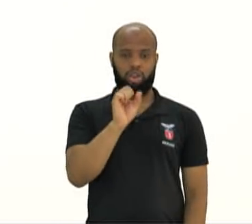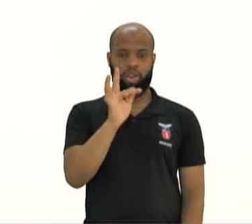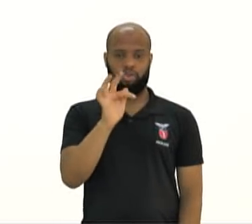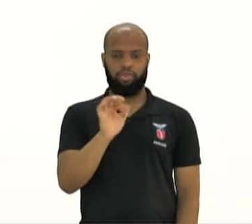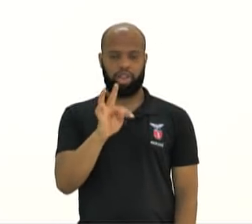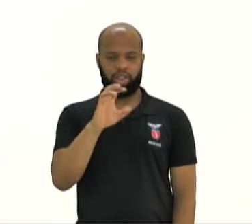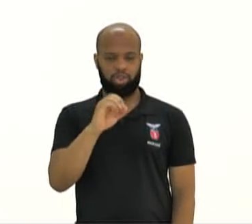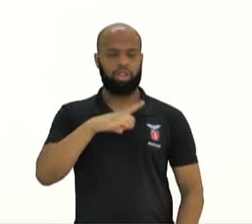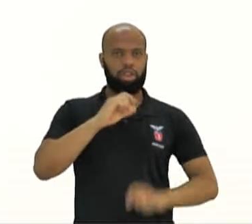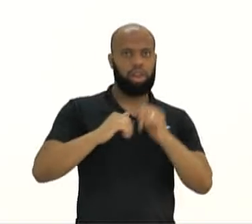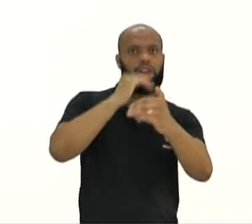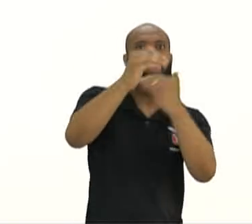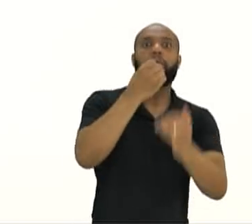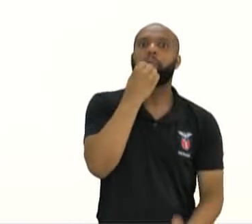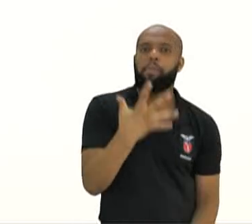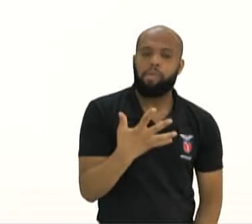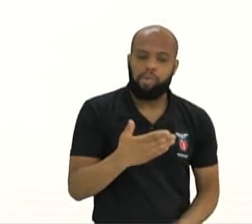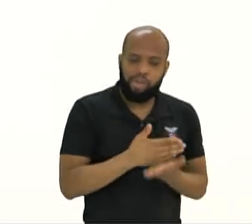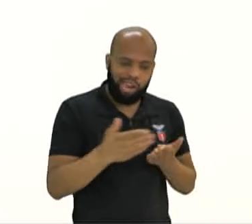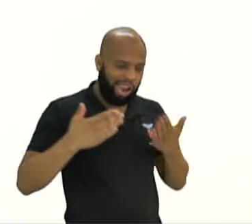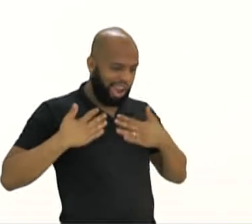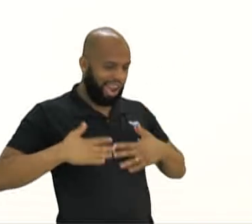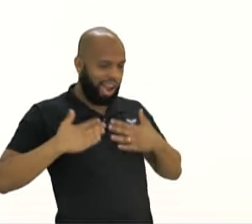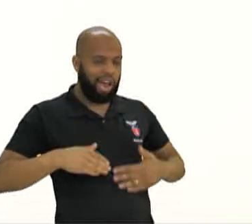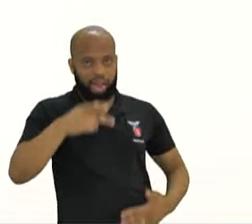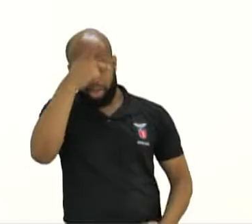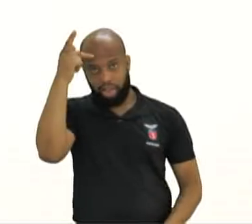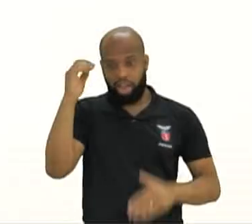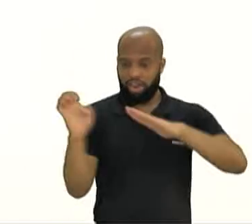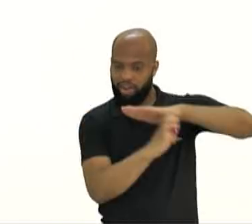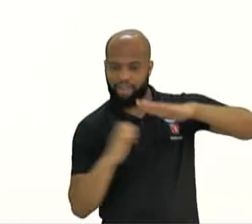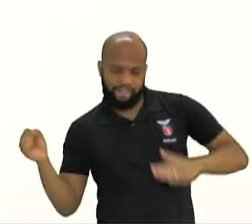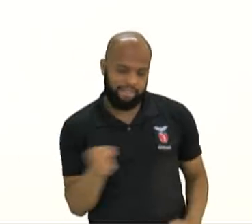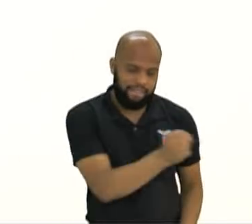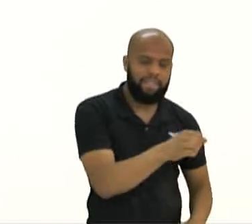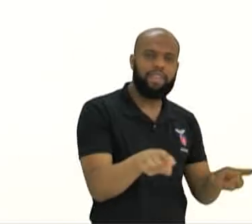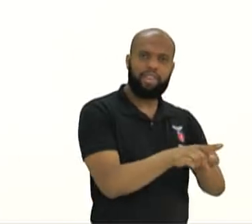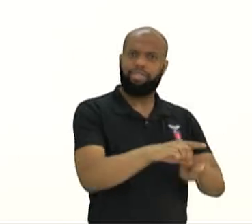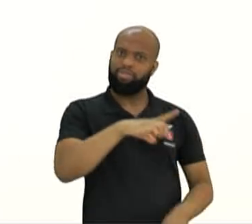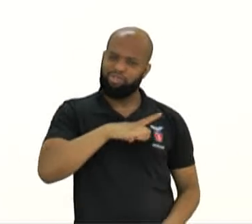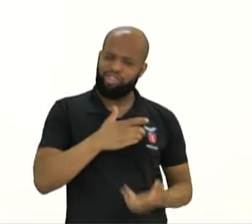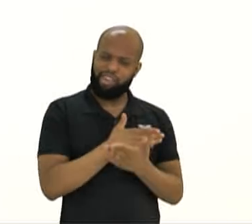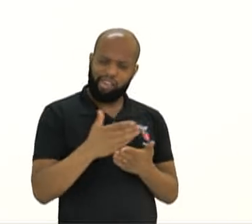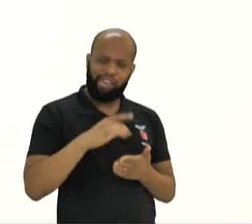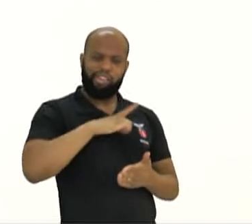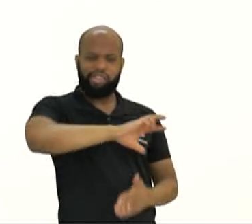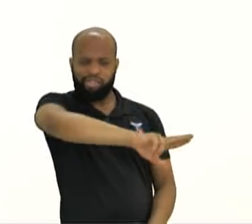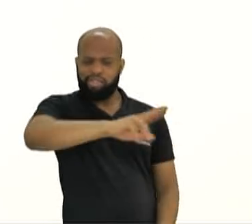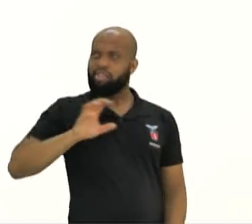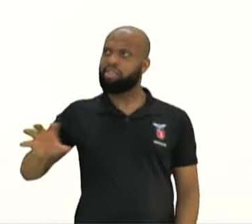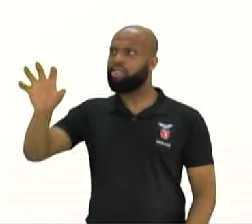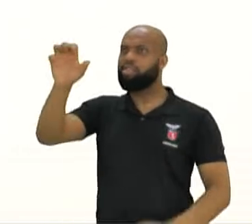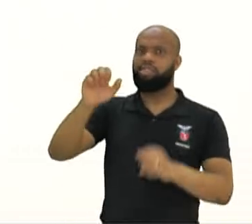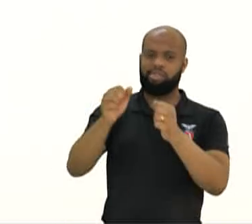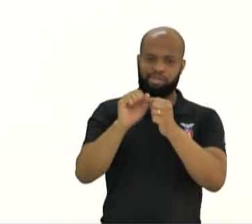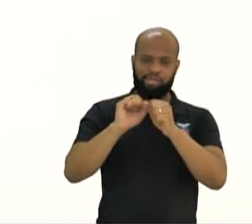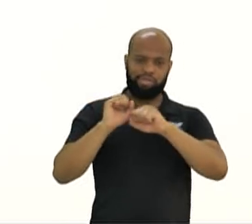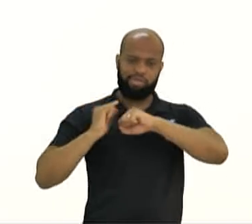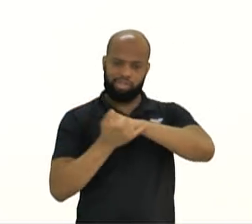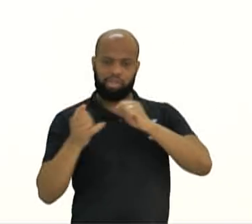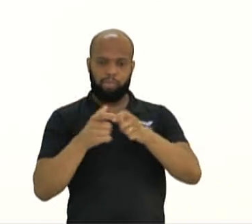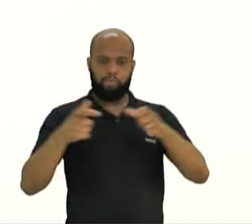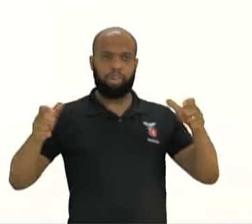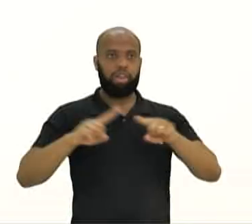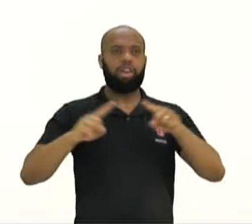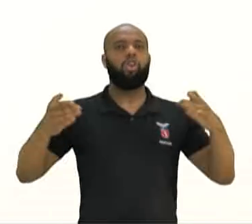aquele desenvolvimento e mineradoras chegando e todas as regiões da ilha crescendo, mas